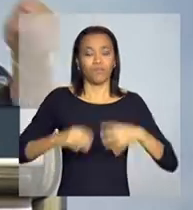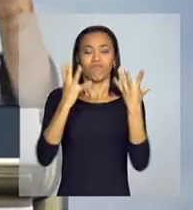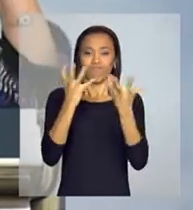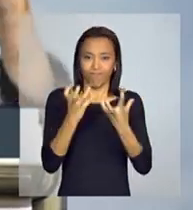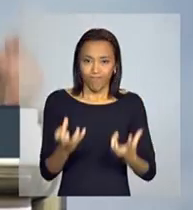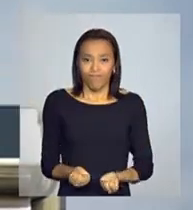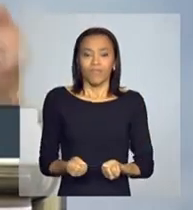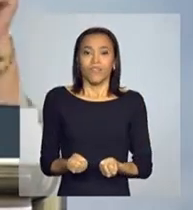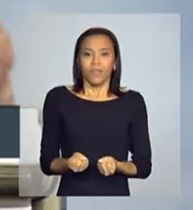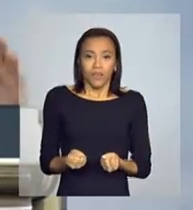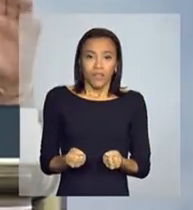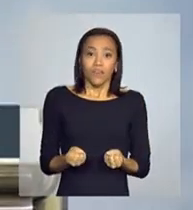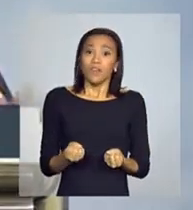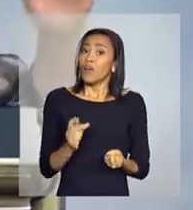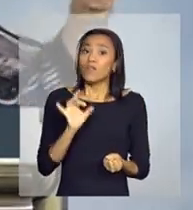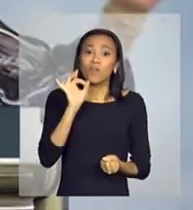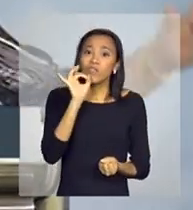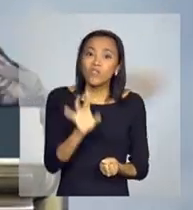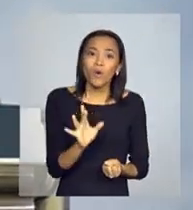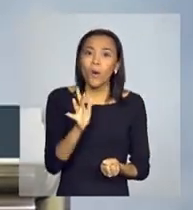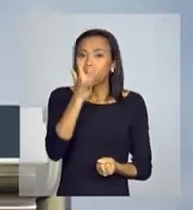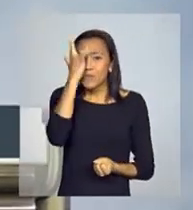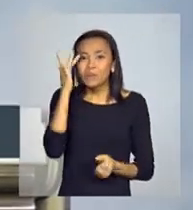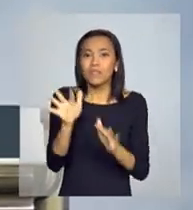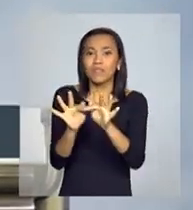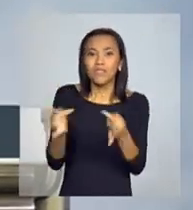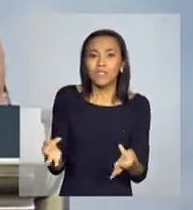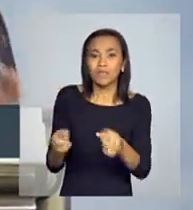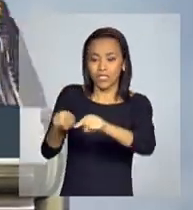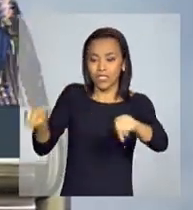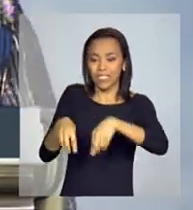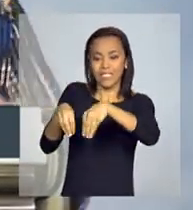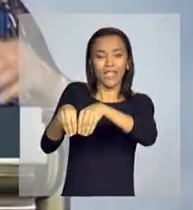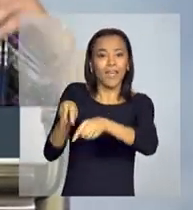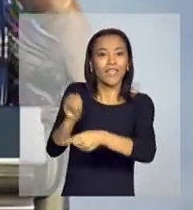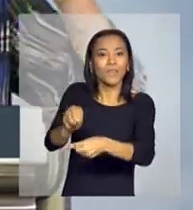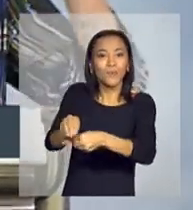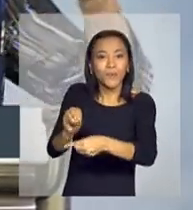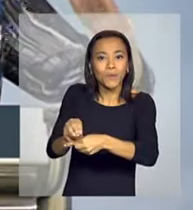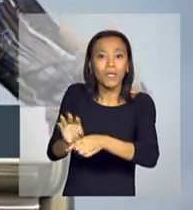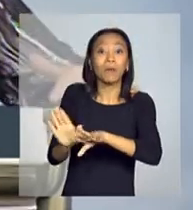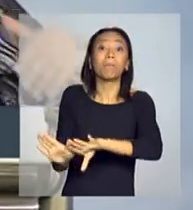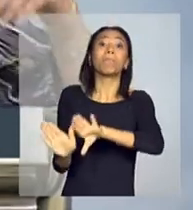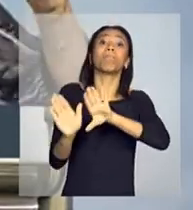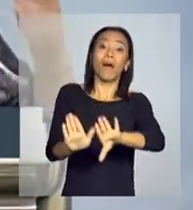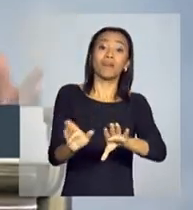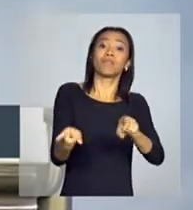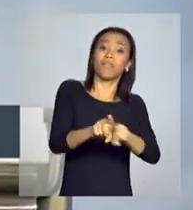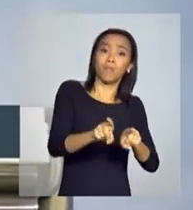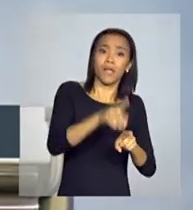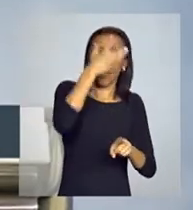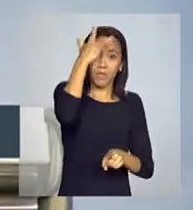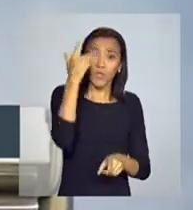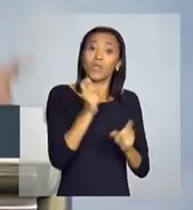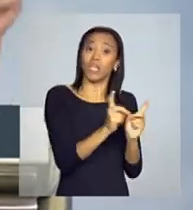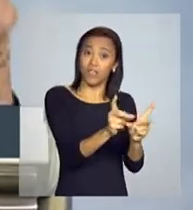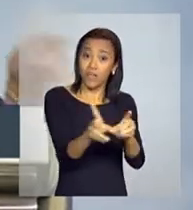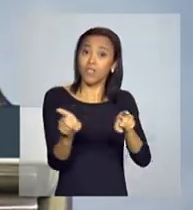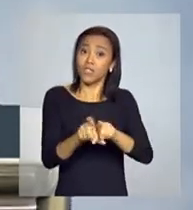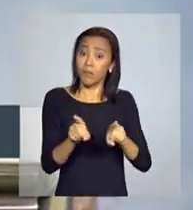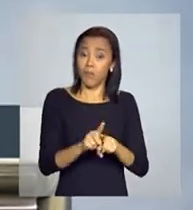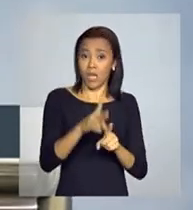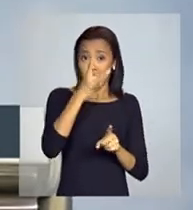aí não é por só o pequeno proprietário, mas também o comerciante e o industrial